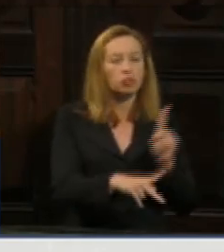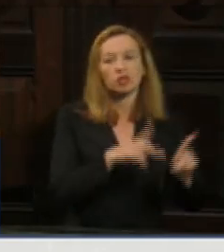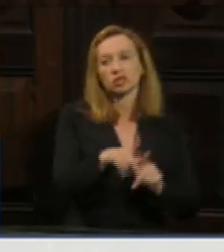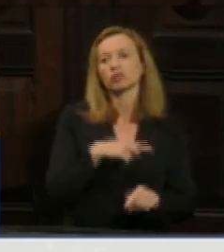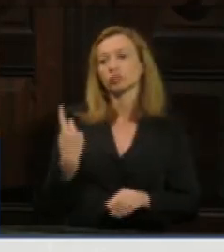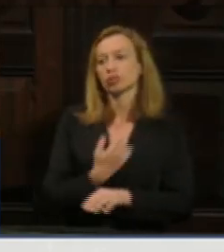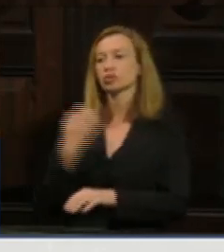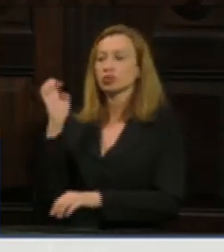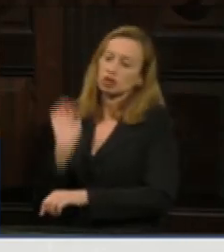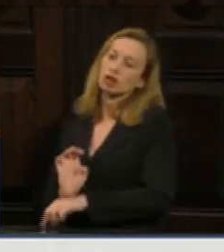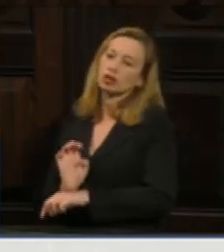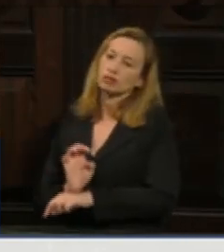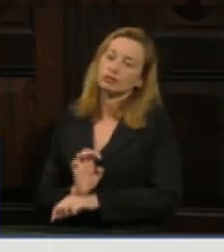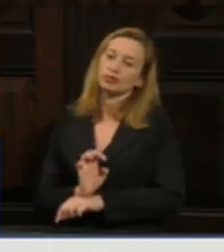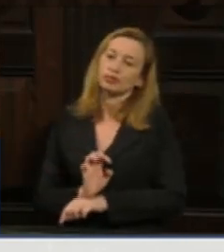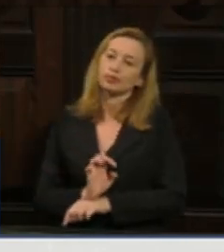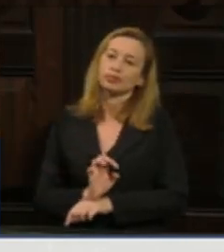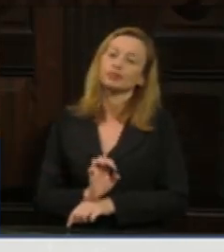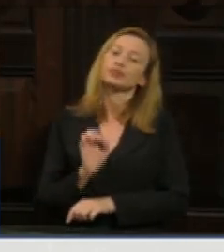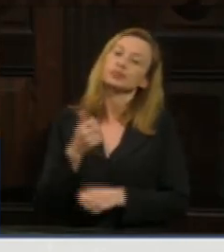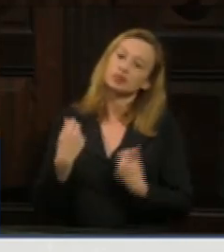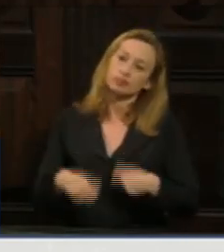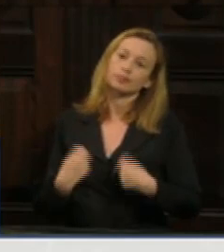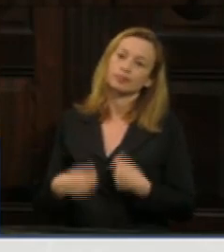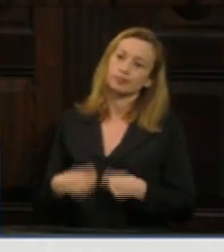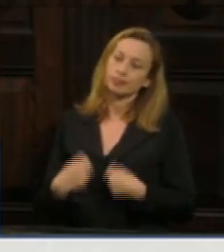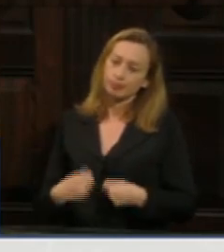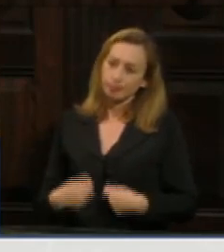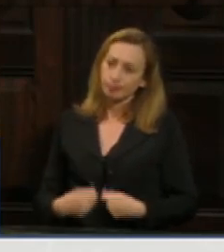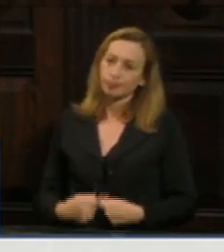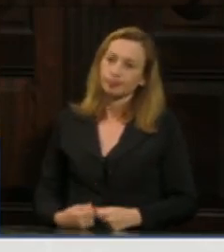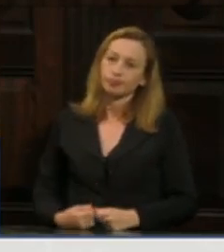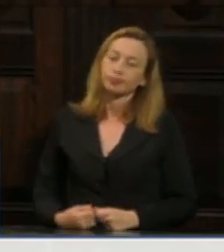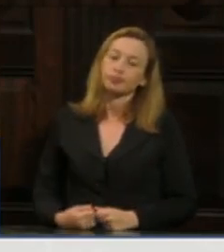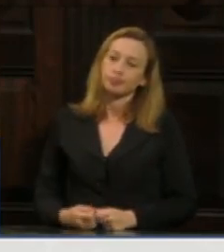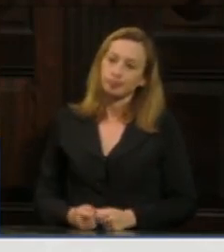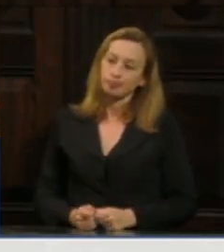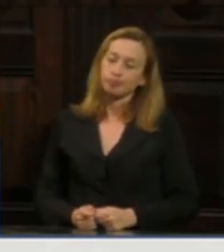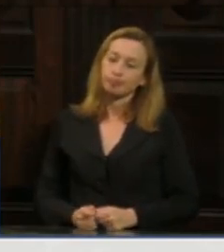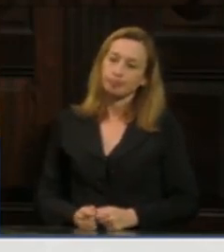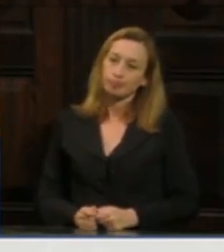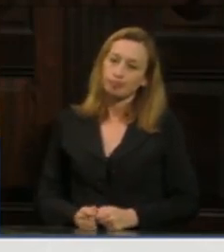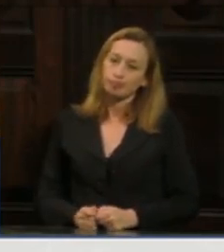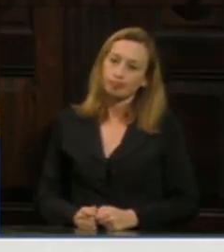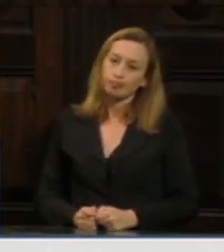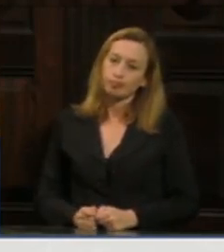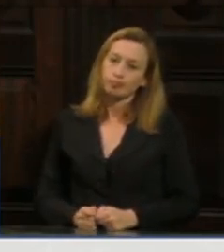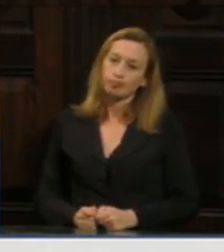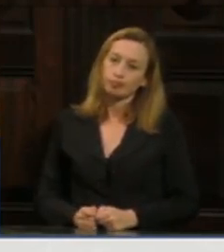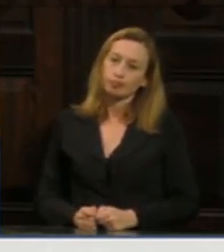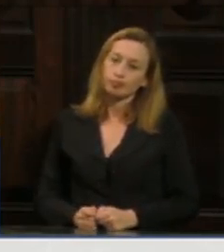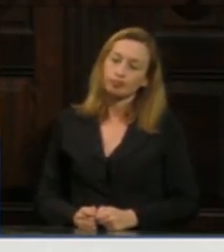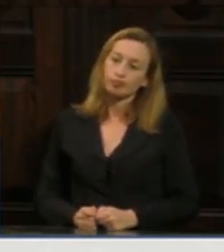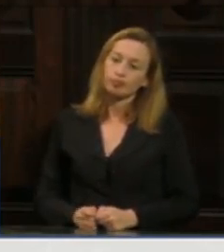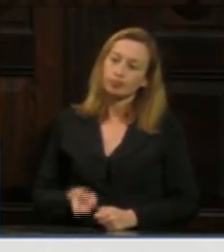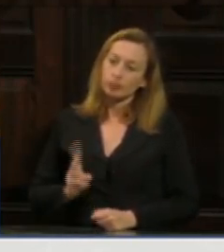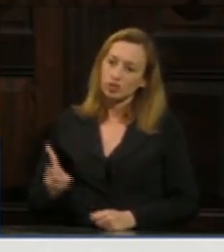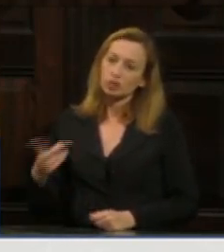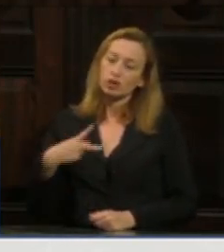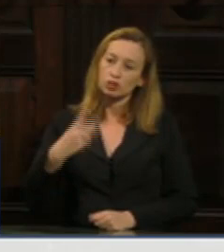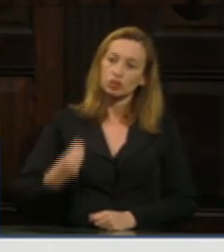imensa maioria daqueles que estão nessa lista, em momento algum,